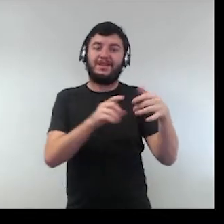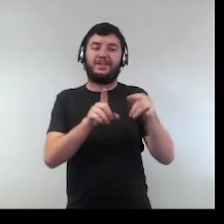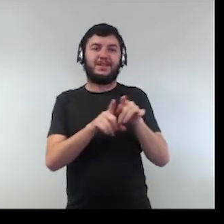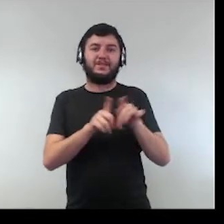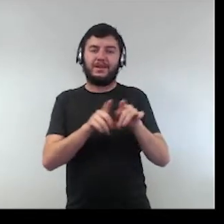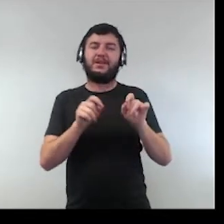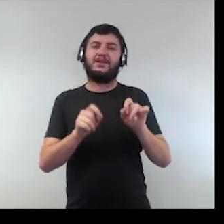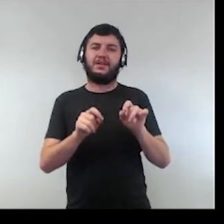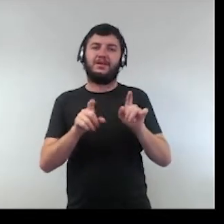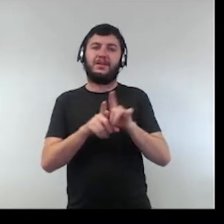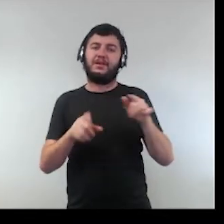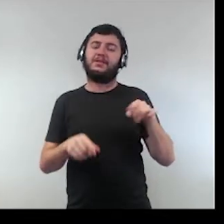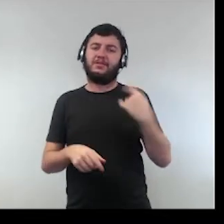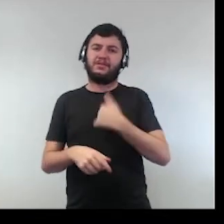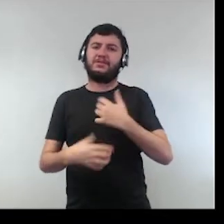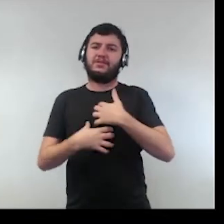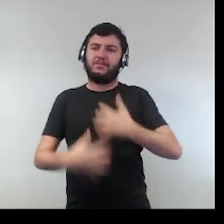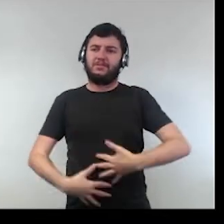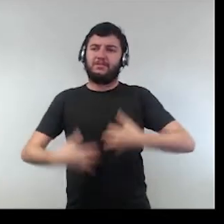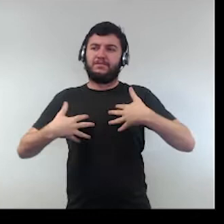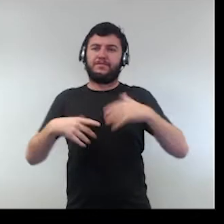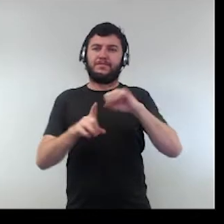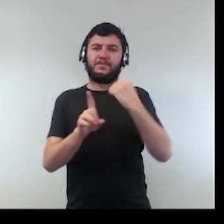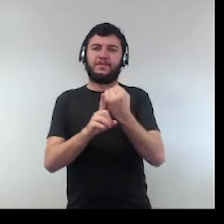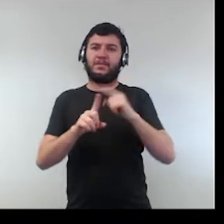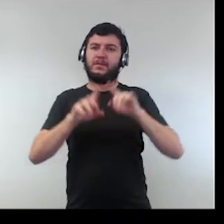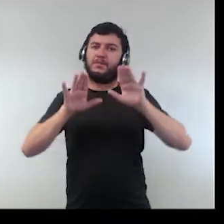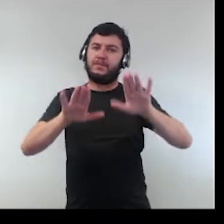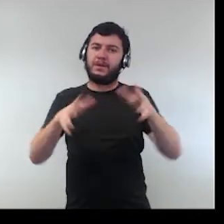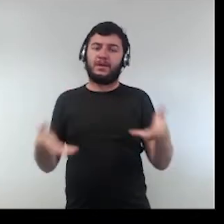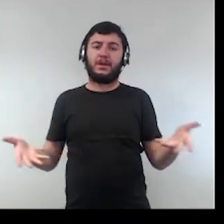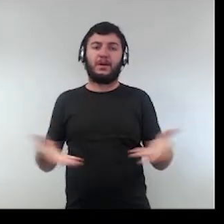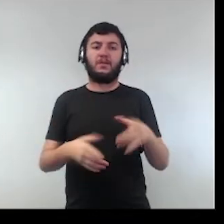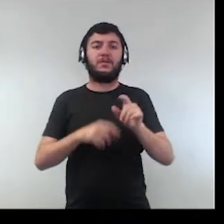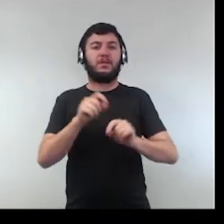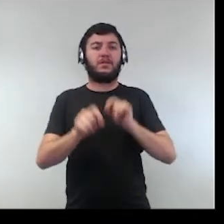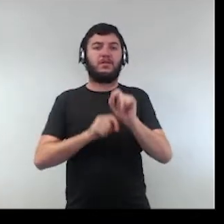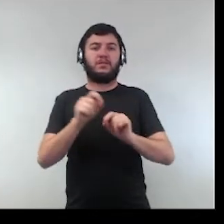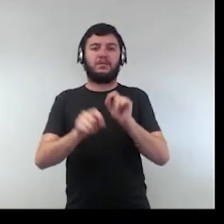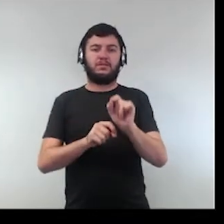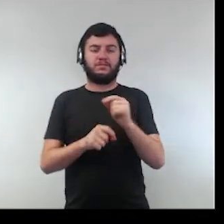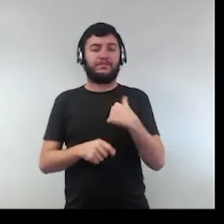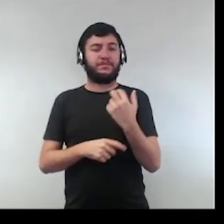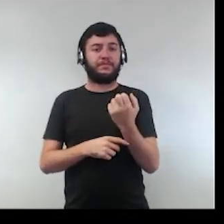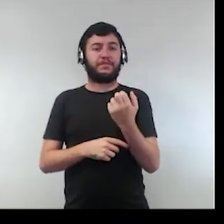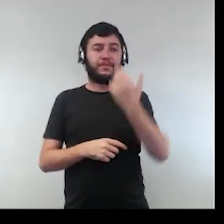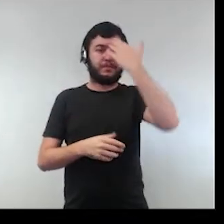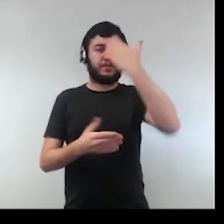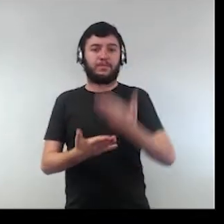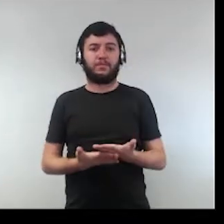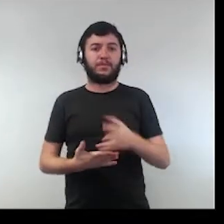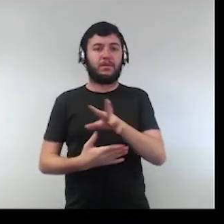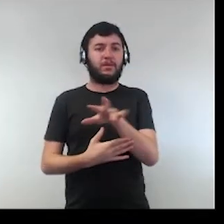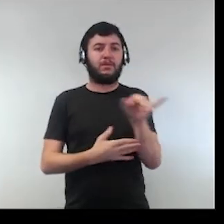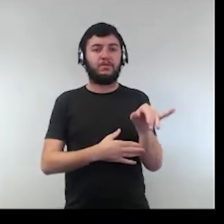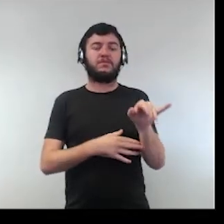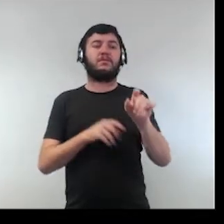sociedade. Eu vou fazer um compartilhamento de tela, que eu acredito que vai facilitar